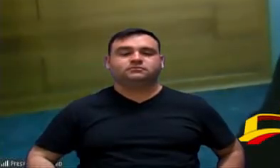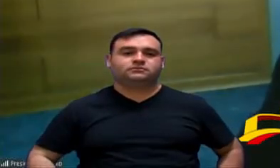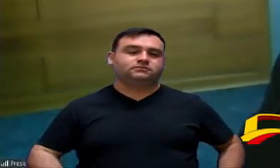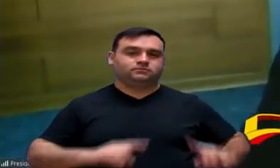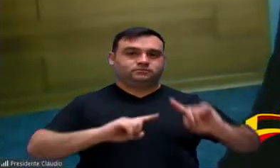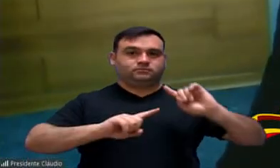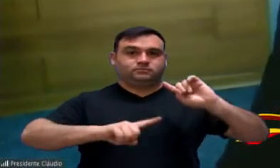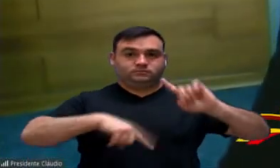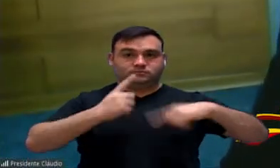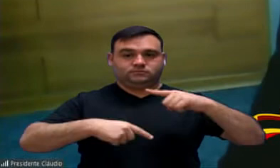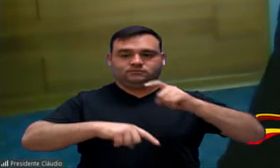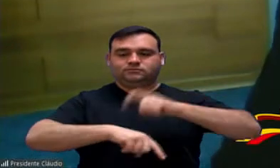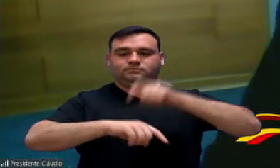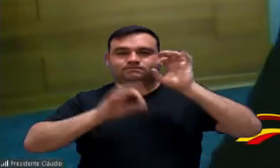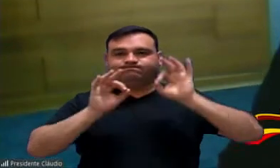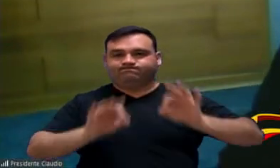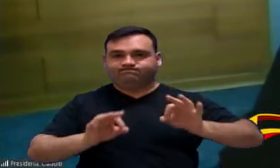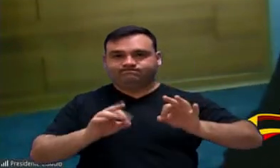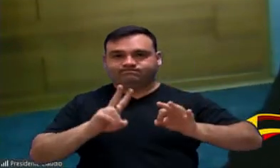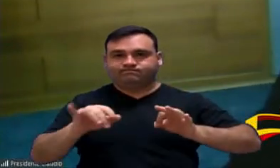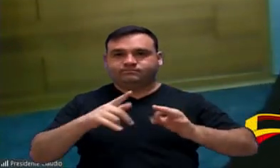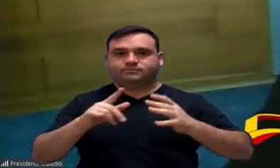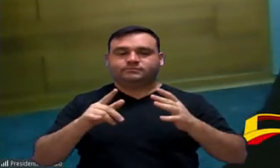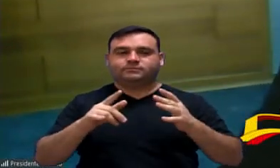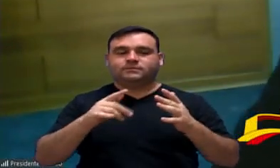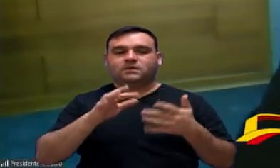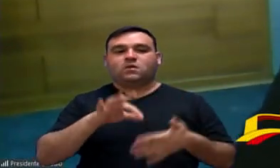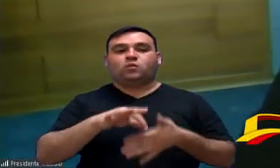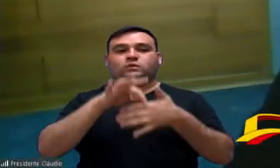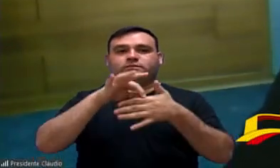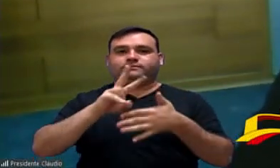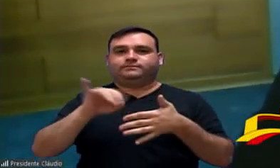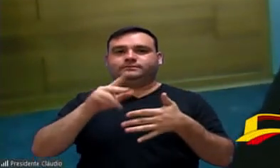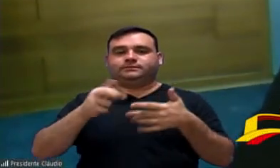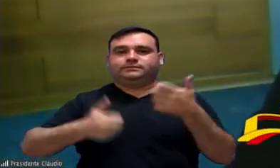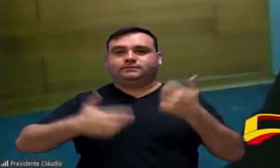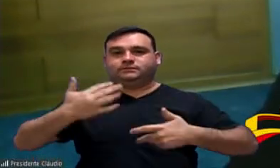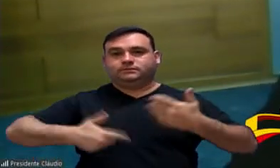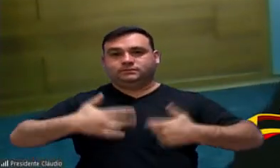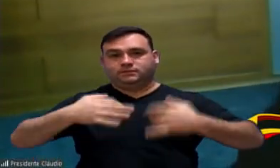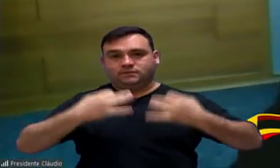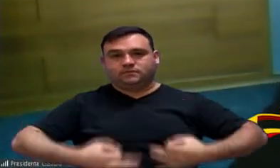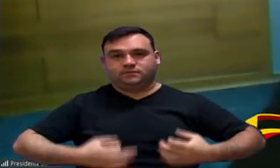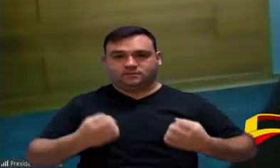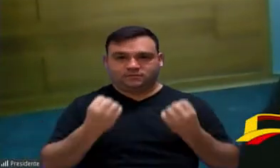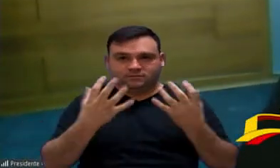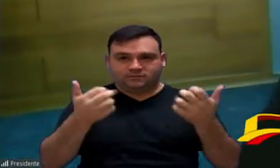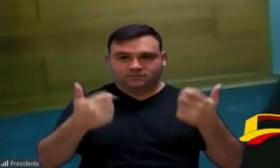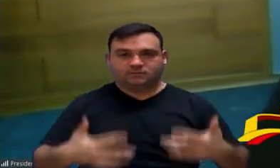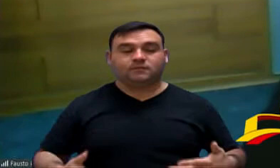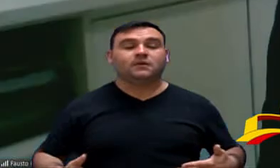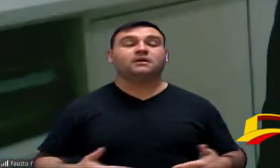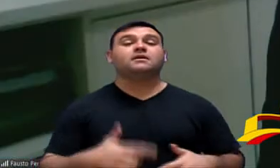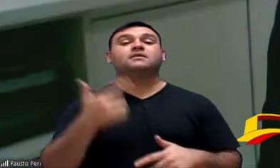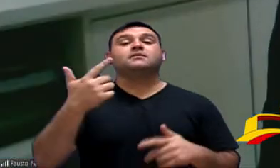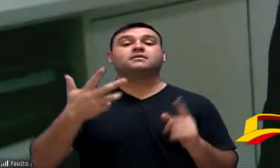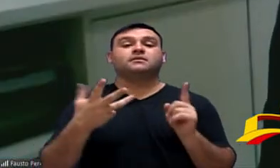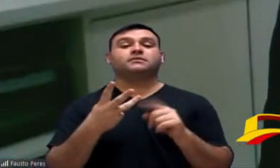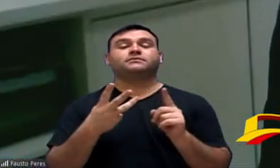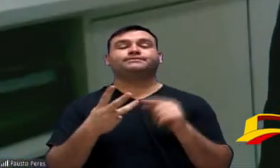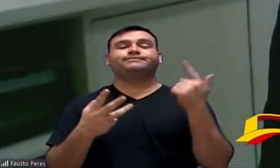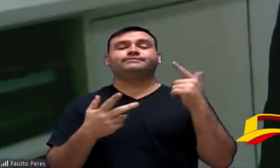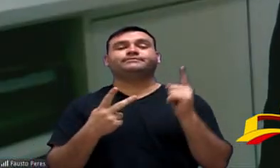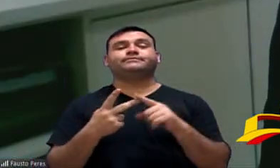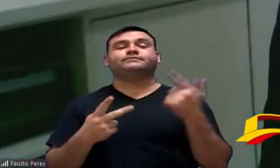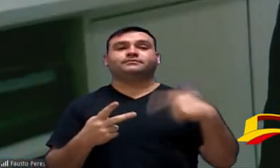Logo em seguida, no momento oportuno, o nosso líder, eu sei que ele vai estar podendo passar. Certo? O e próximo... também, presidente,